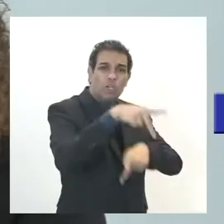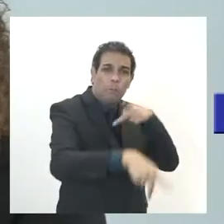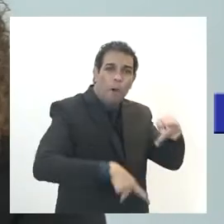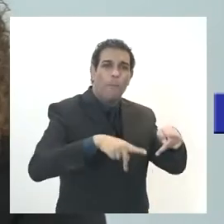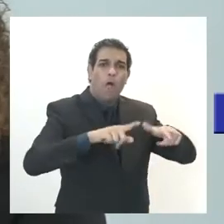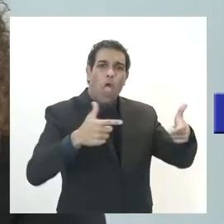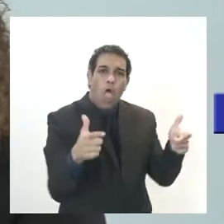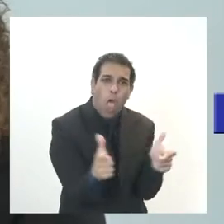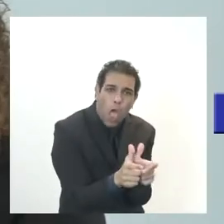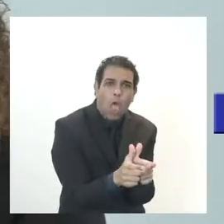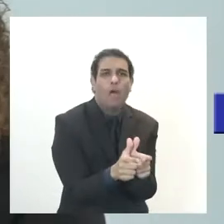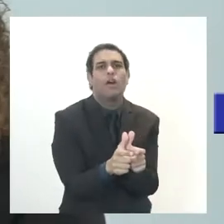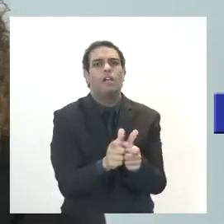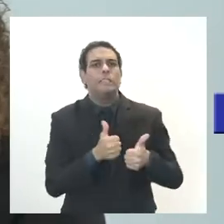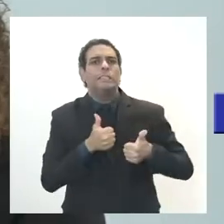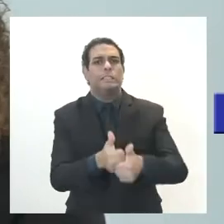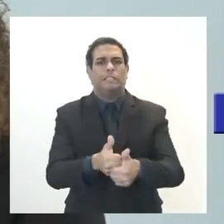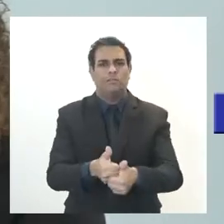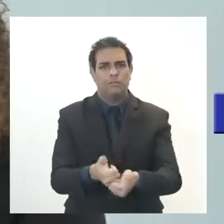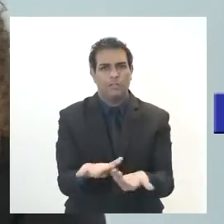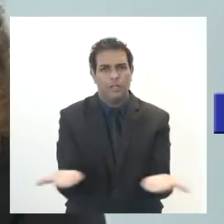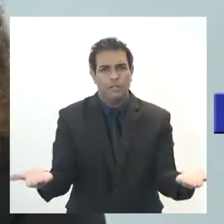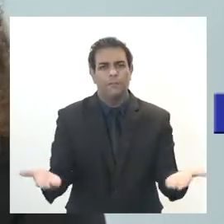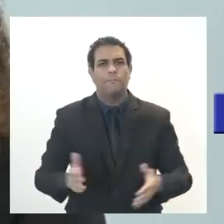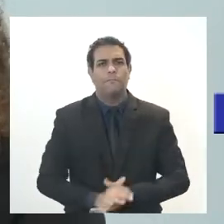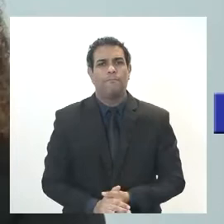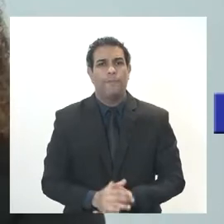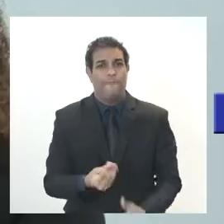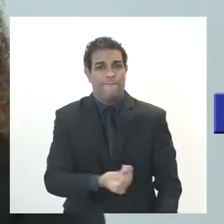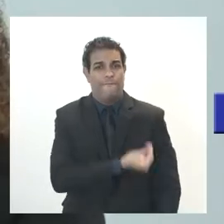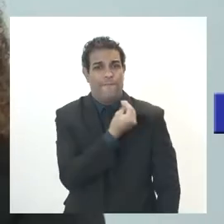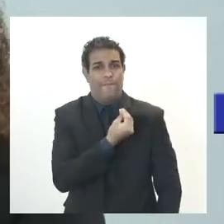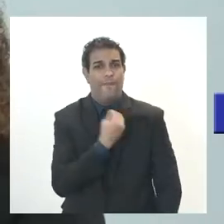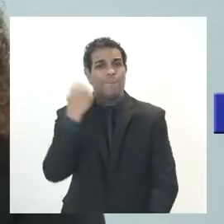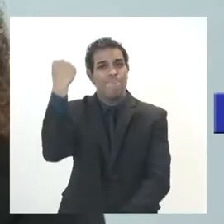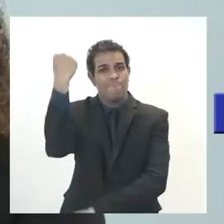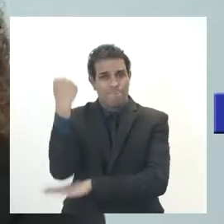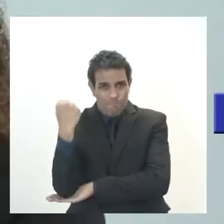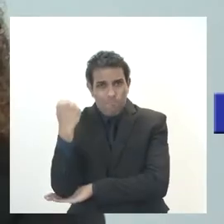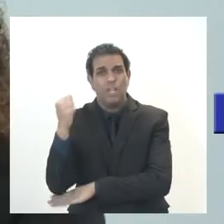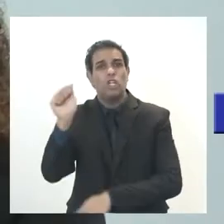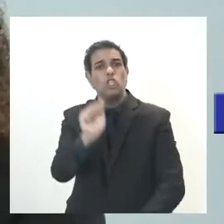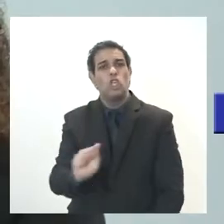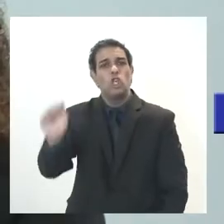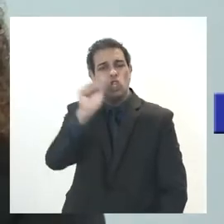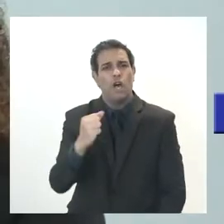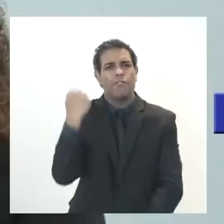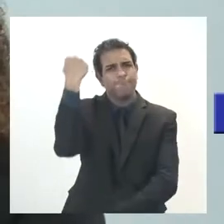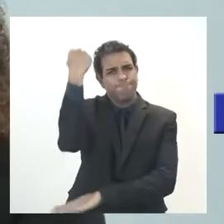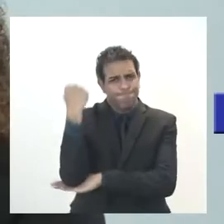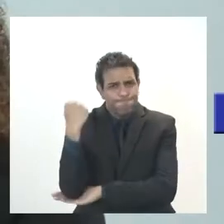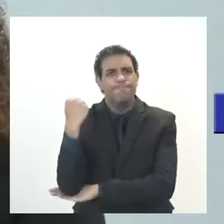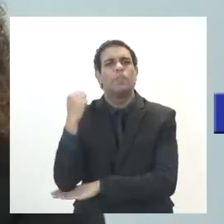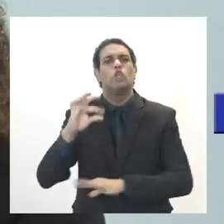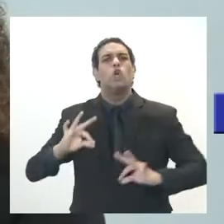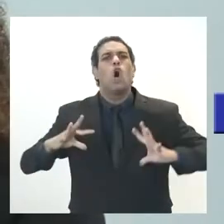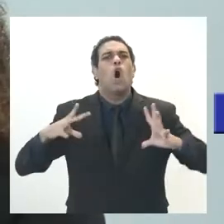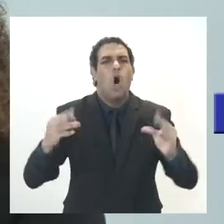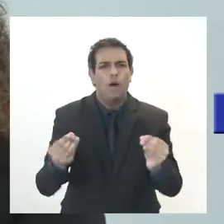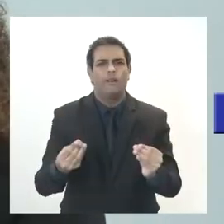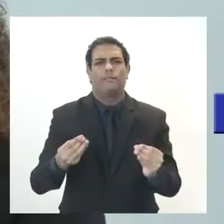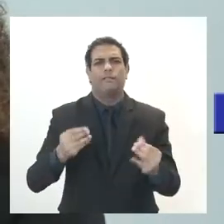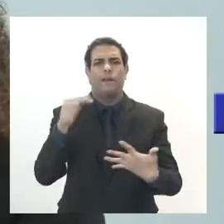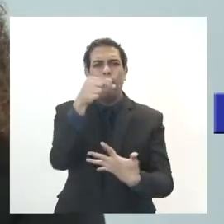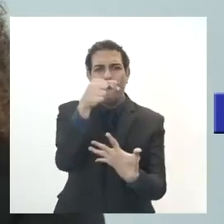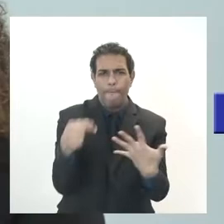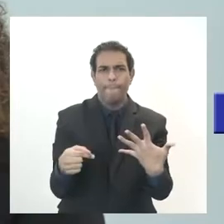continue sigla em curso Então viva a resistência do Forte perde viva a resistência de todas o